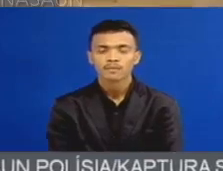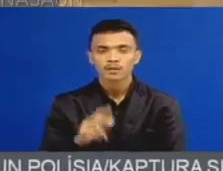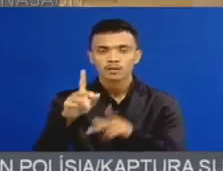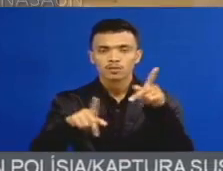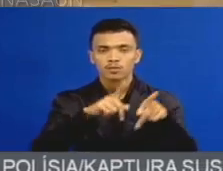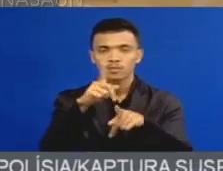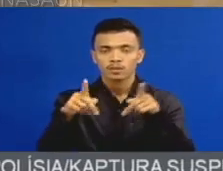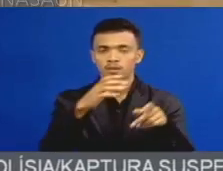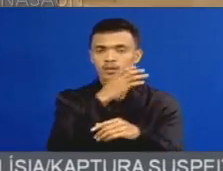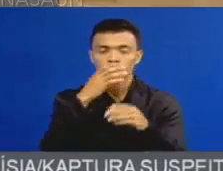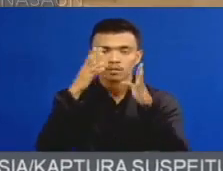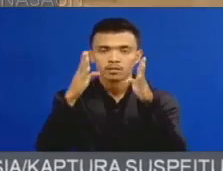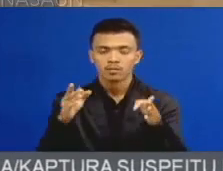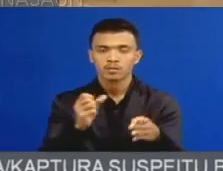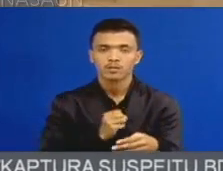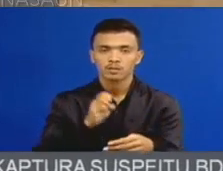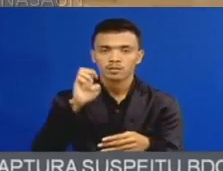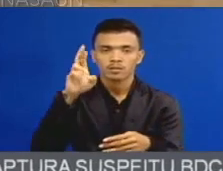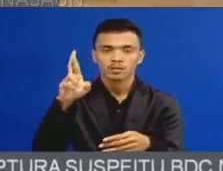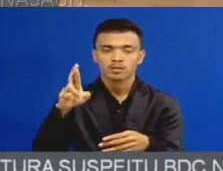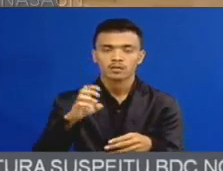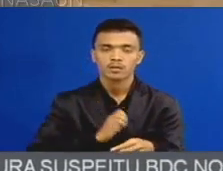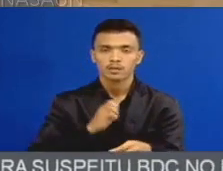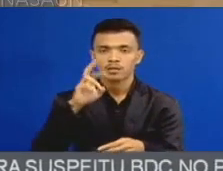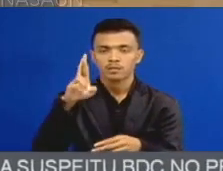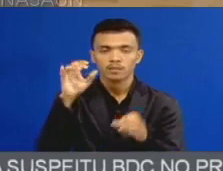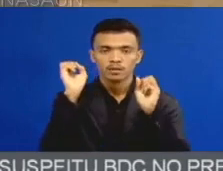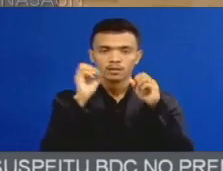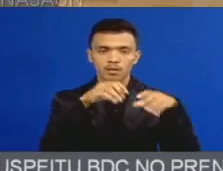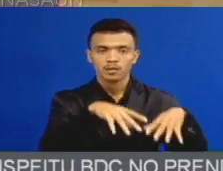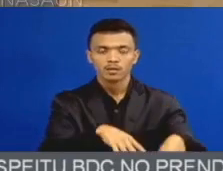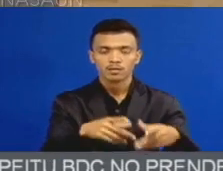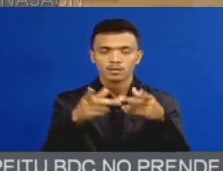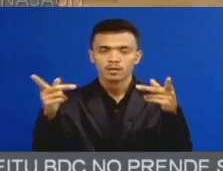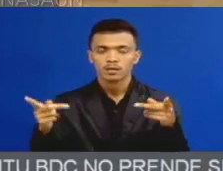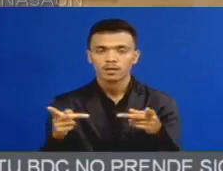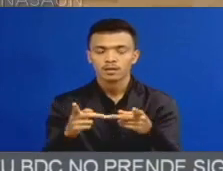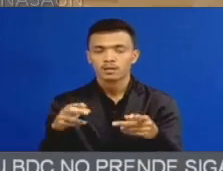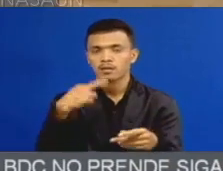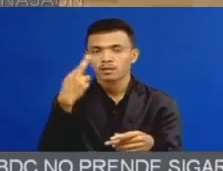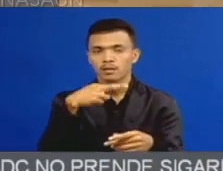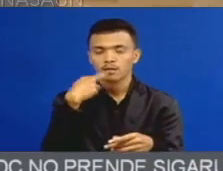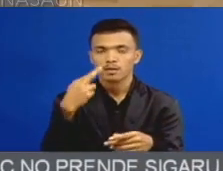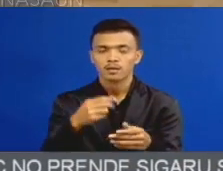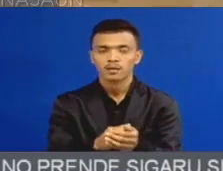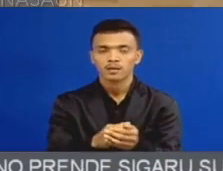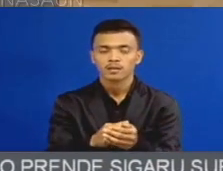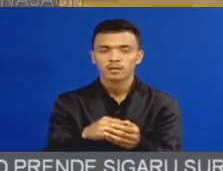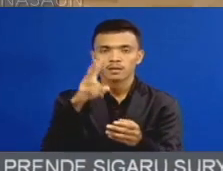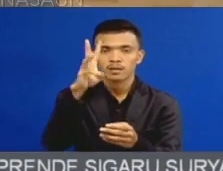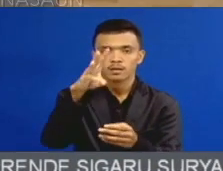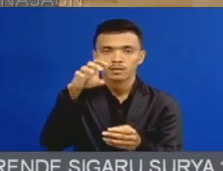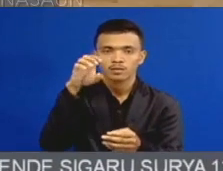Comunidade de agricultor Iassaré, Sukua, Sulau, Herbera, la considera nia área produção rare hectares atos nem